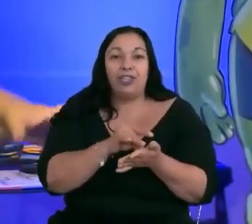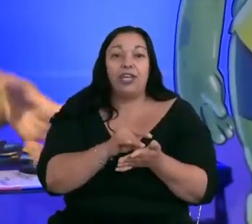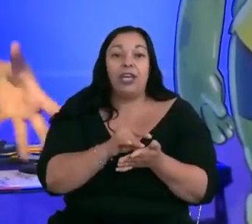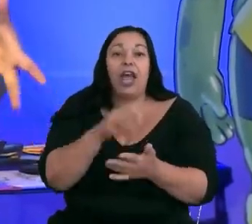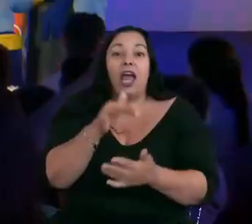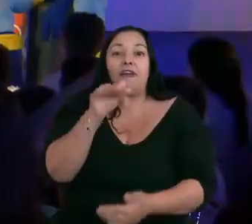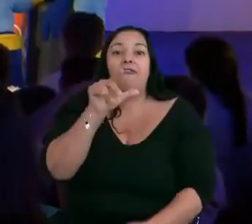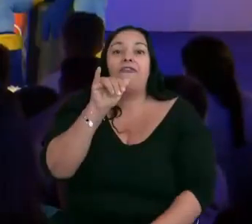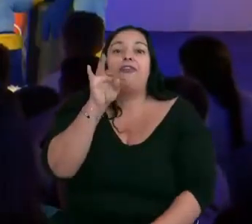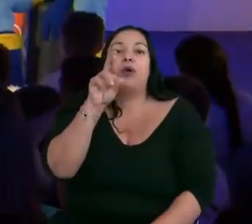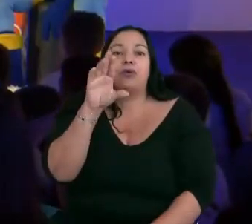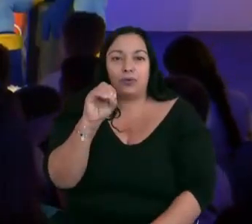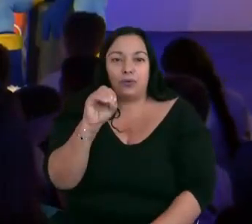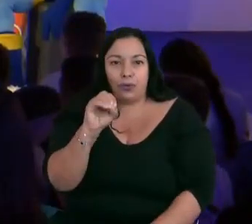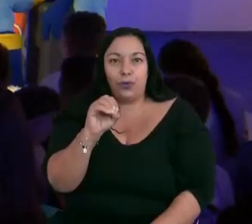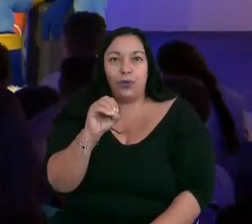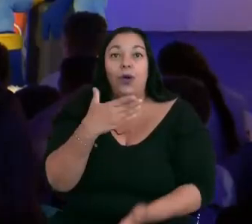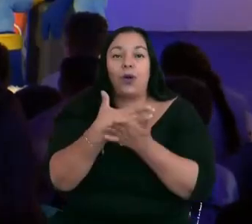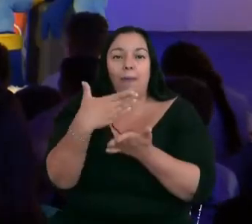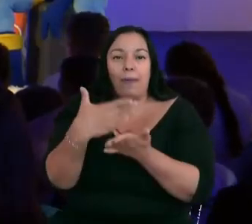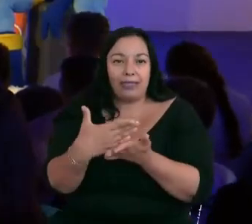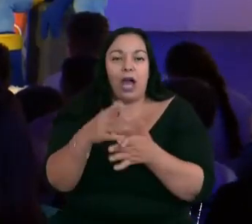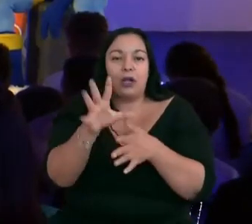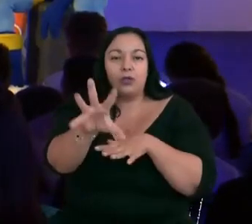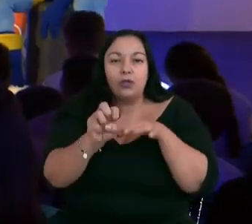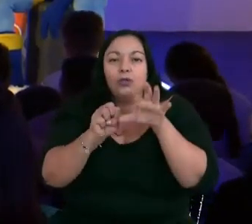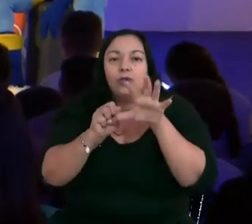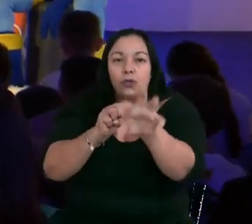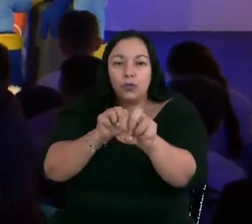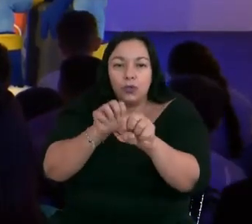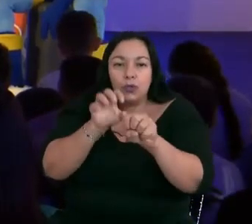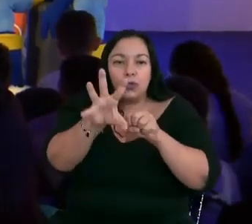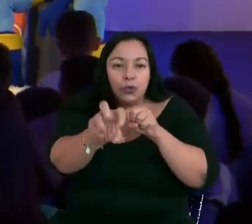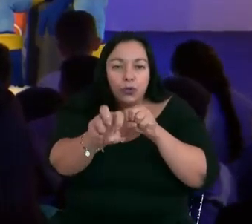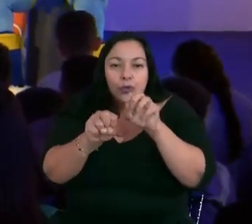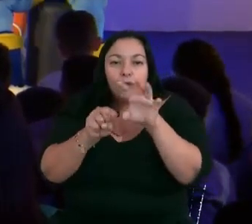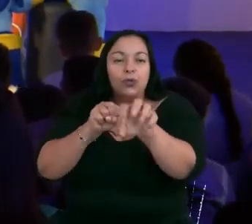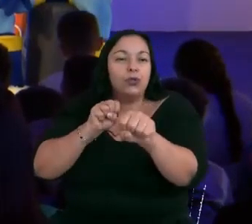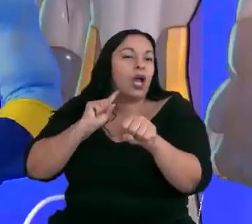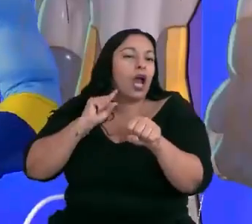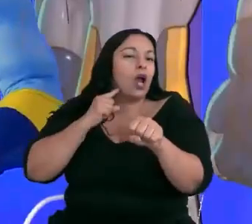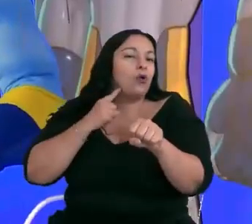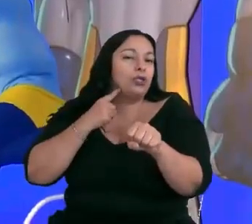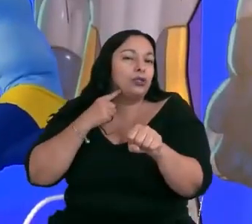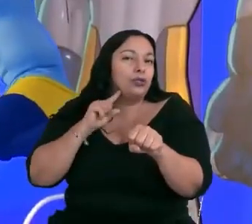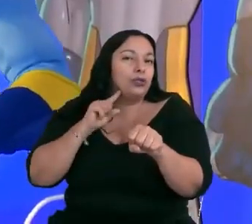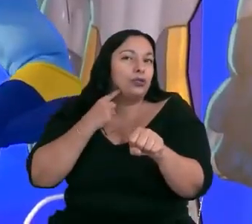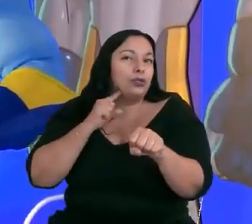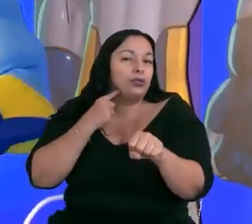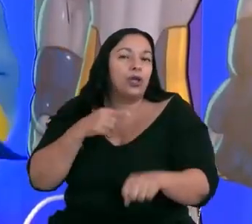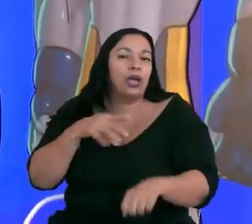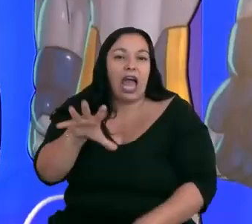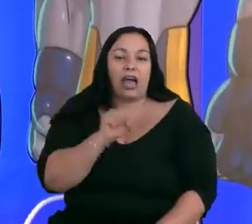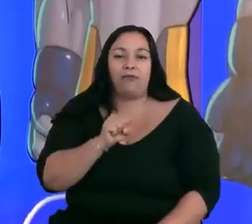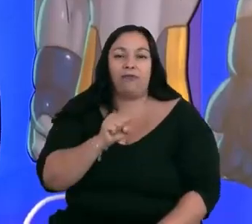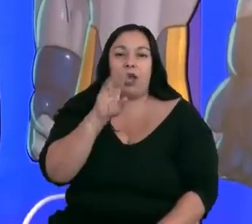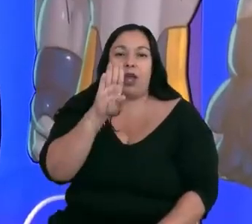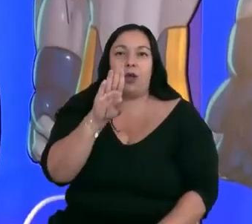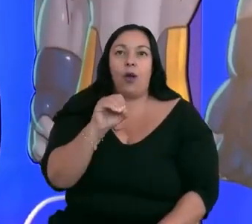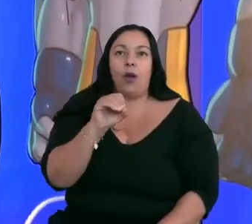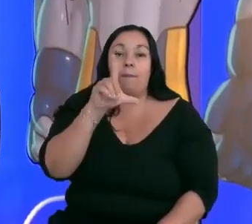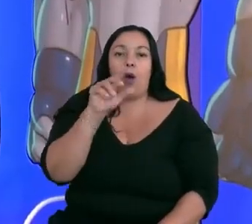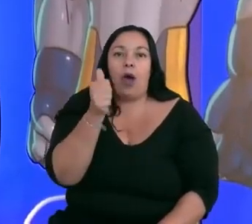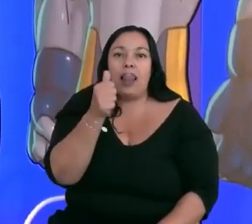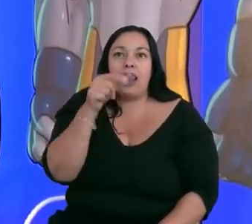Tutuga começaram a sugar, sugar o lixo e aí de repente veio o bolhão. Ah,